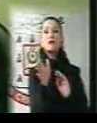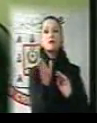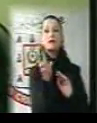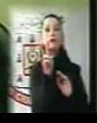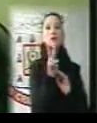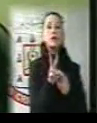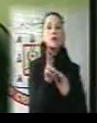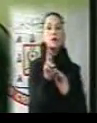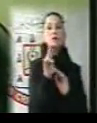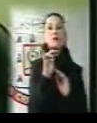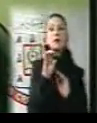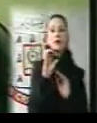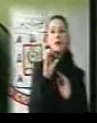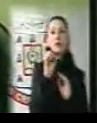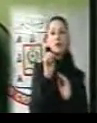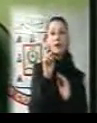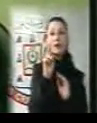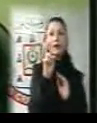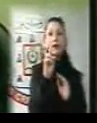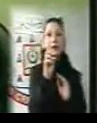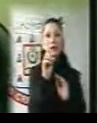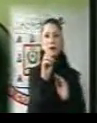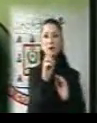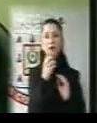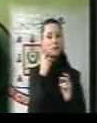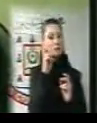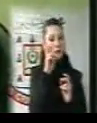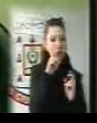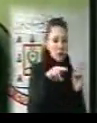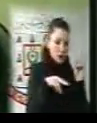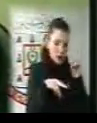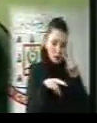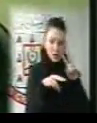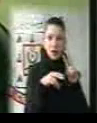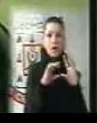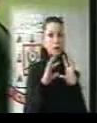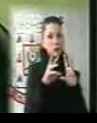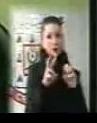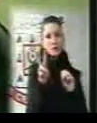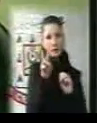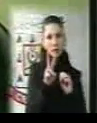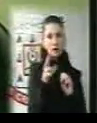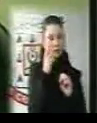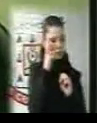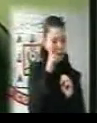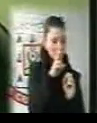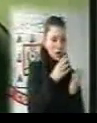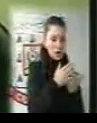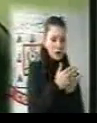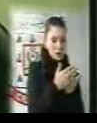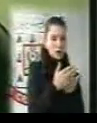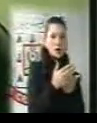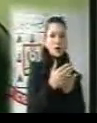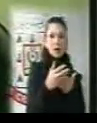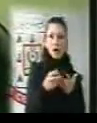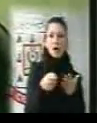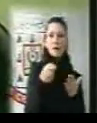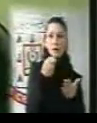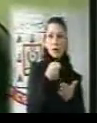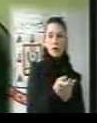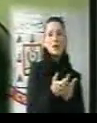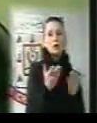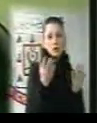o vereador Ricardo, para que daí ele passe para todos os senhores e senhoras vereadores que já iniciou o processo de